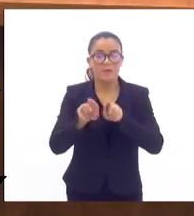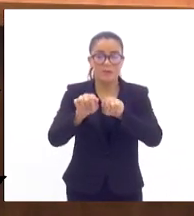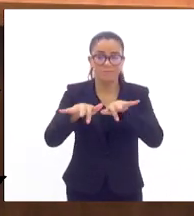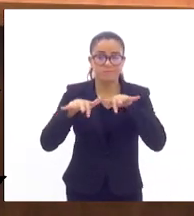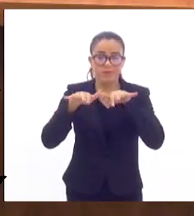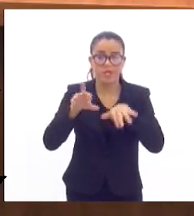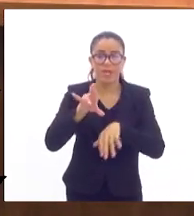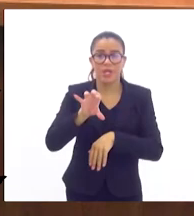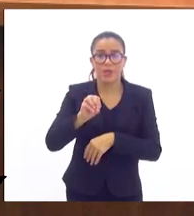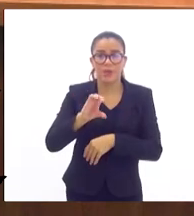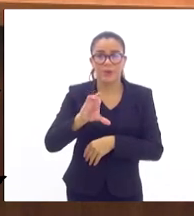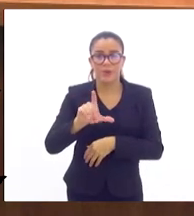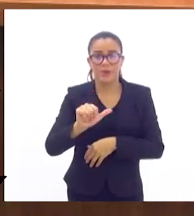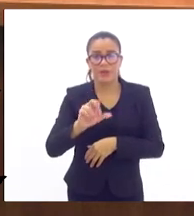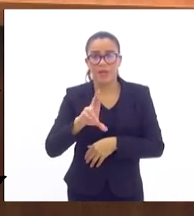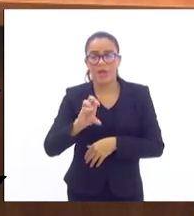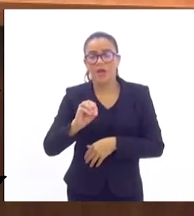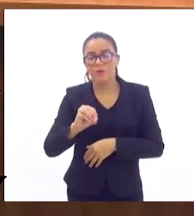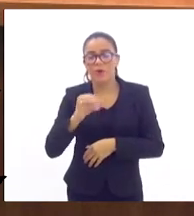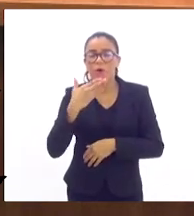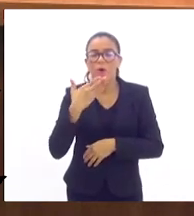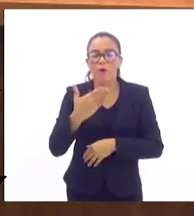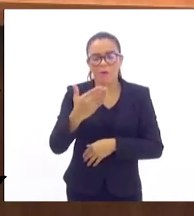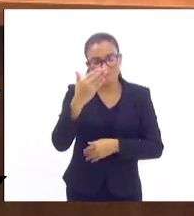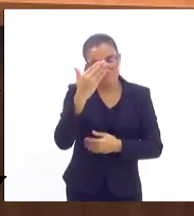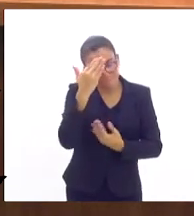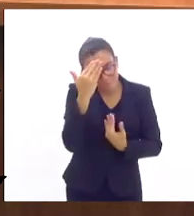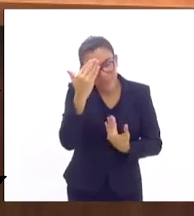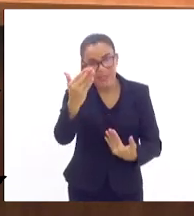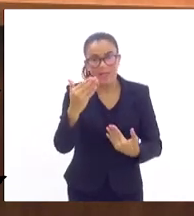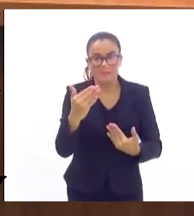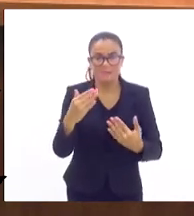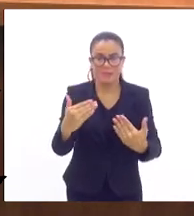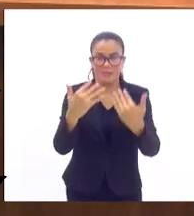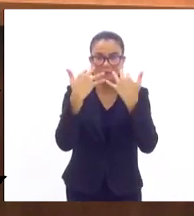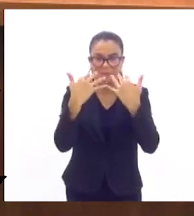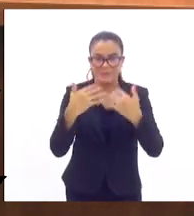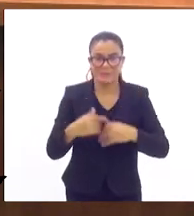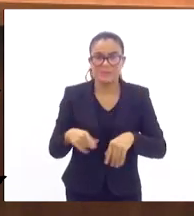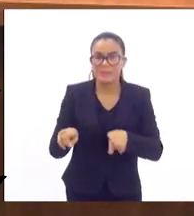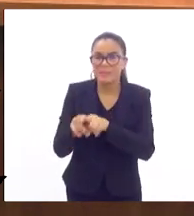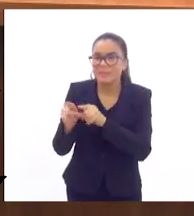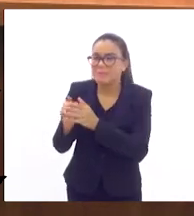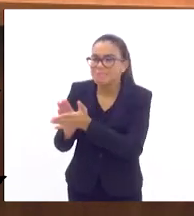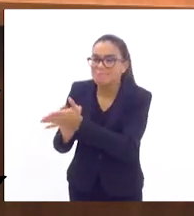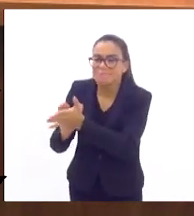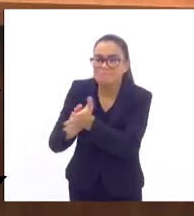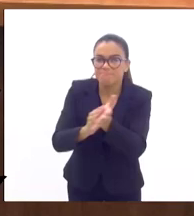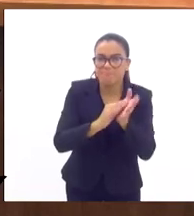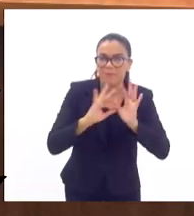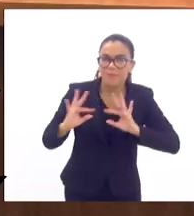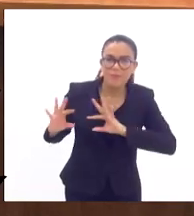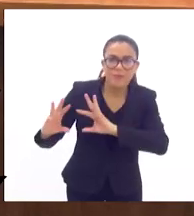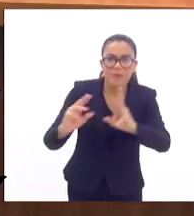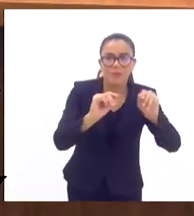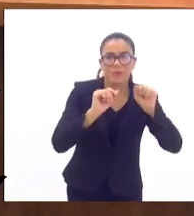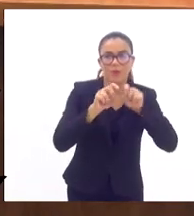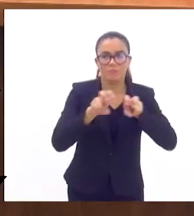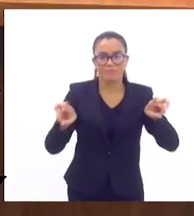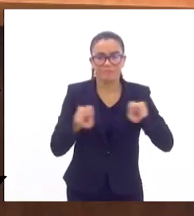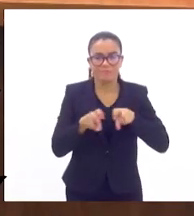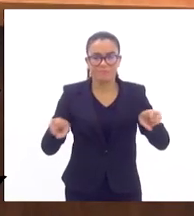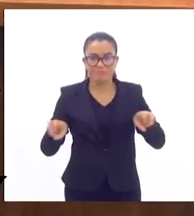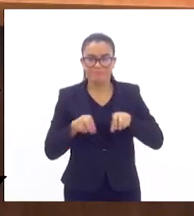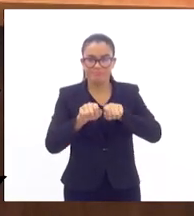de Rio Claro. E obrigado pela atenção, obrigado pela palavra. E parabenizar a todos que estão aqui presentes, todos estão aqui pensando no